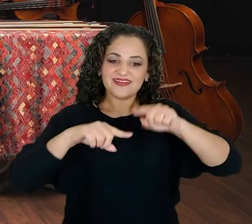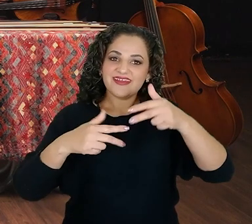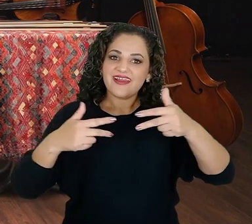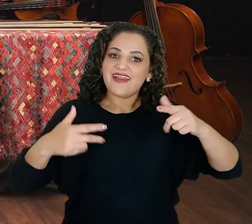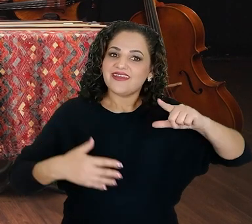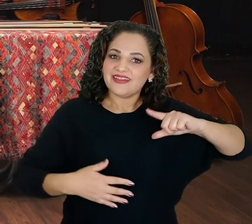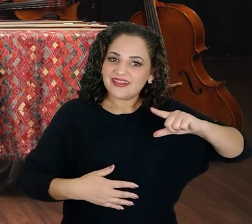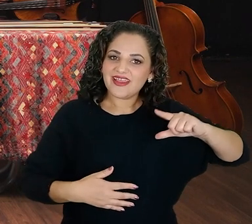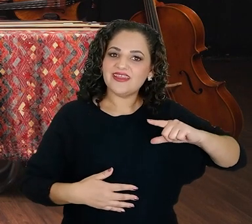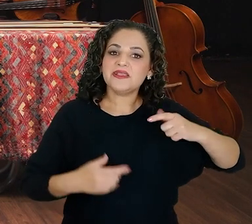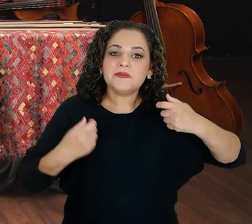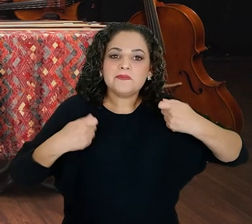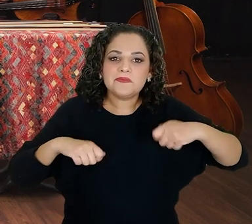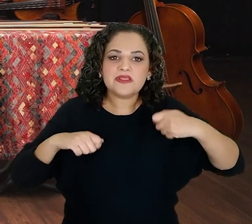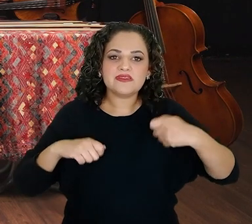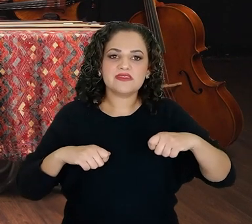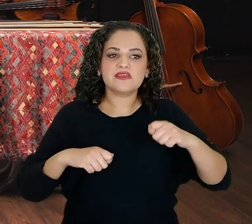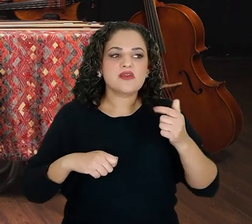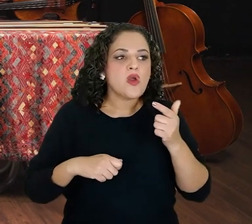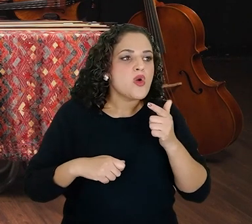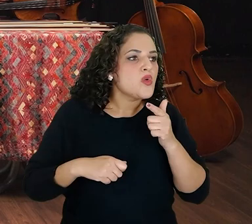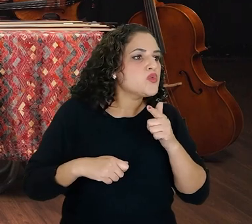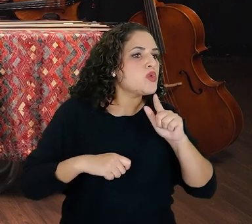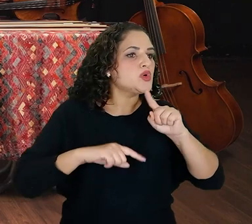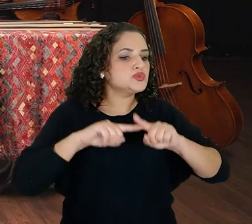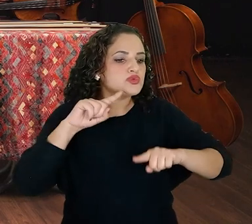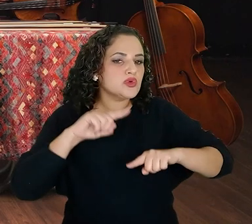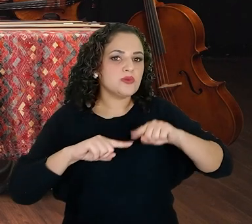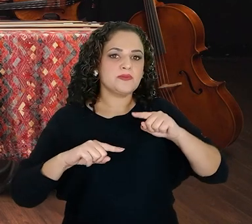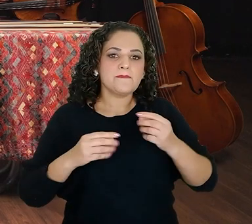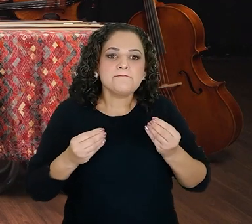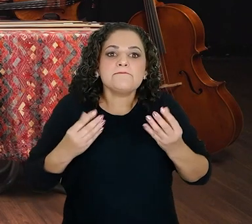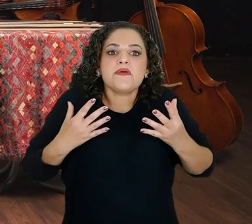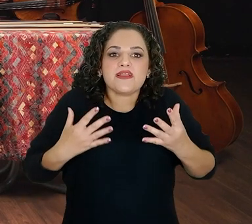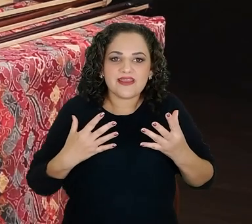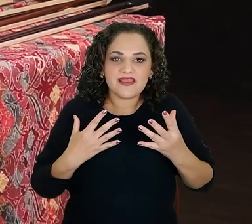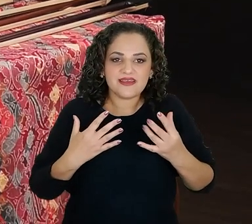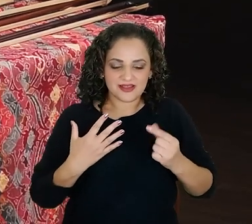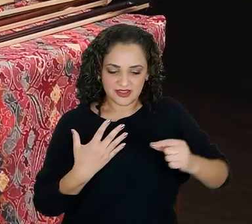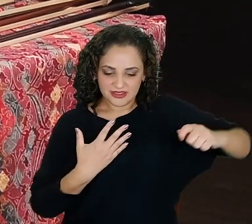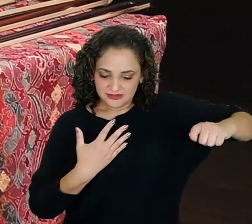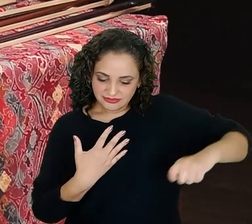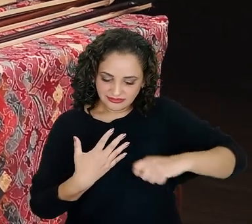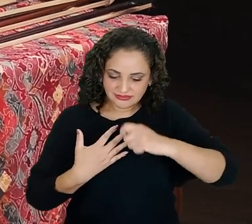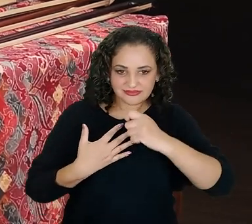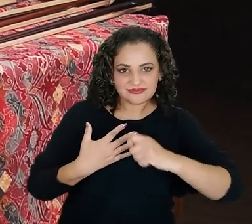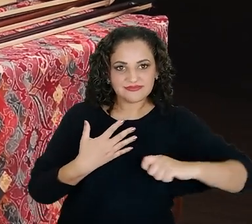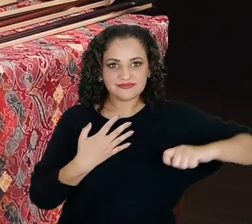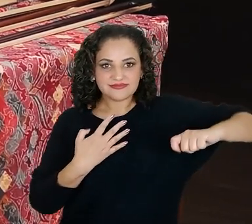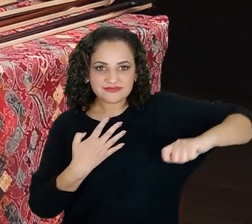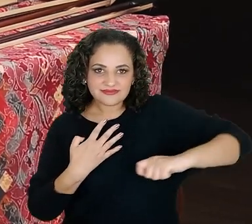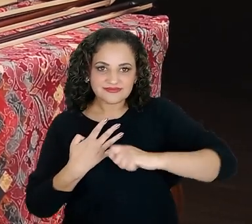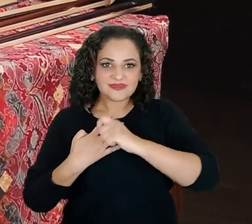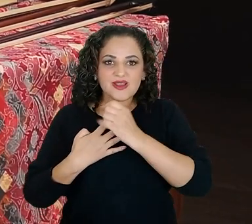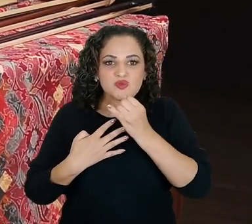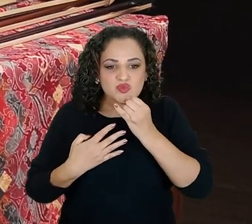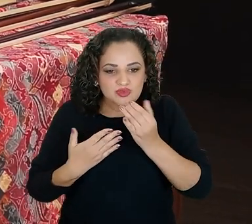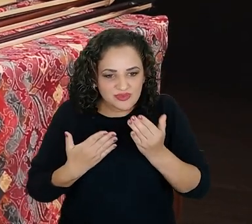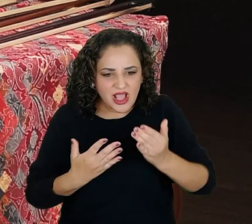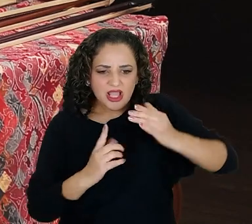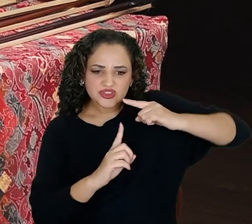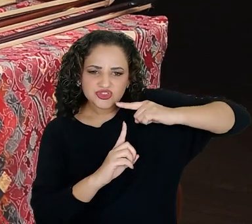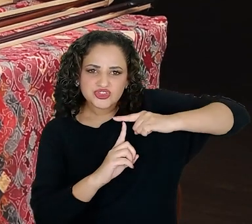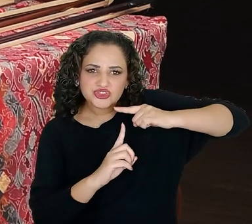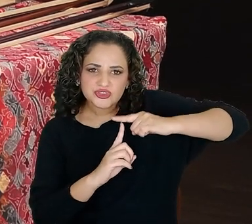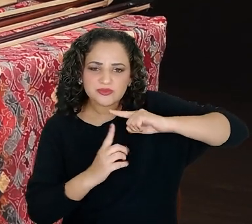que são tocadas com algum outro objeto que criou atrito nas cordas geralmente um ar e aqui por exemplo tem um arco de gamba Viola da